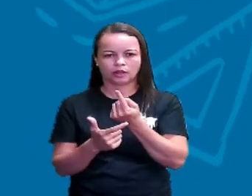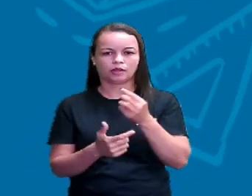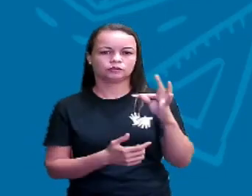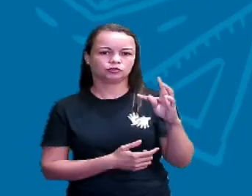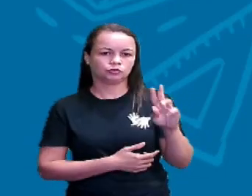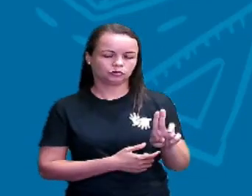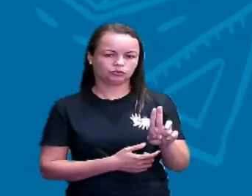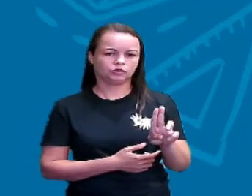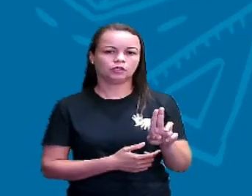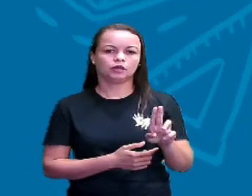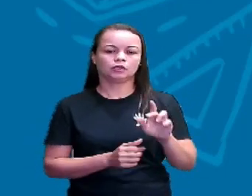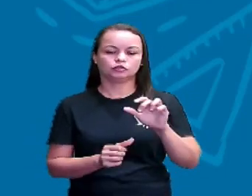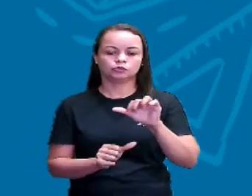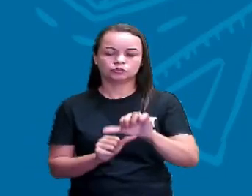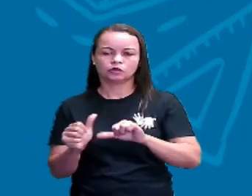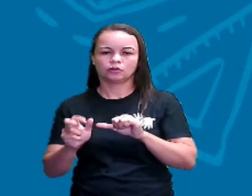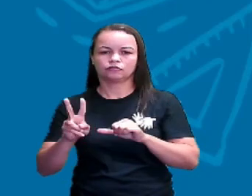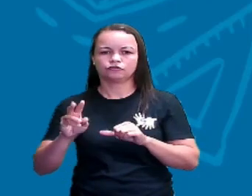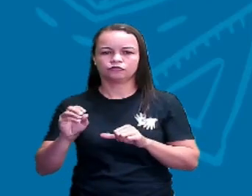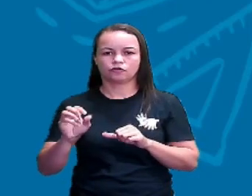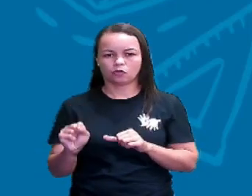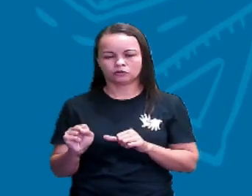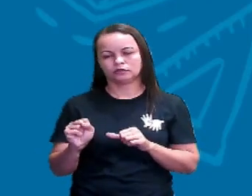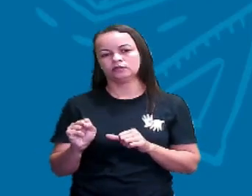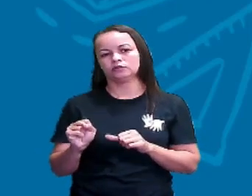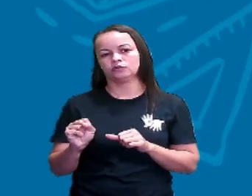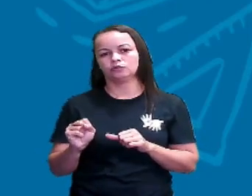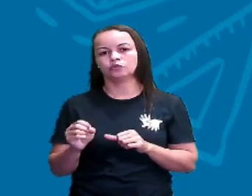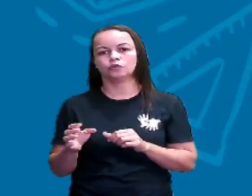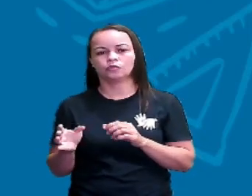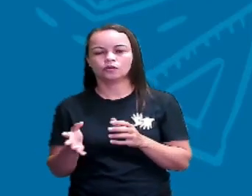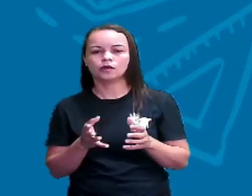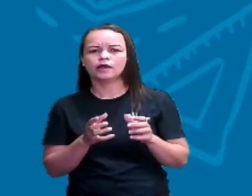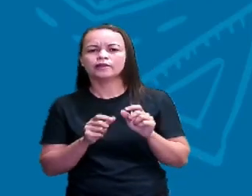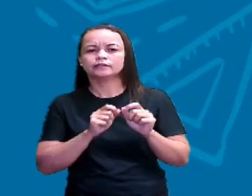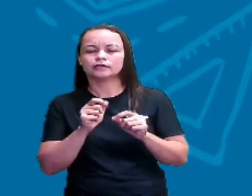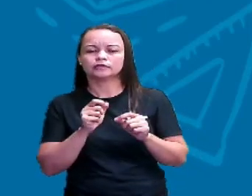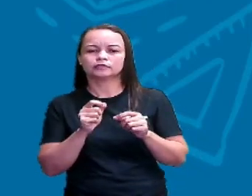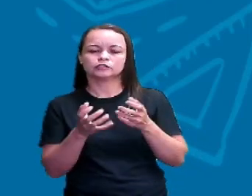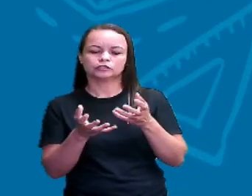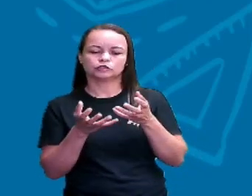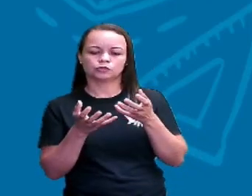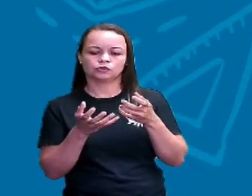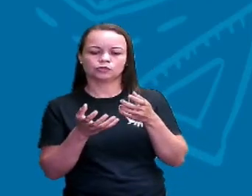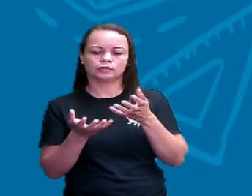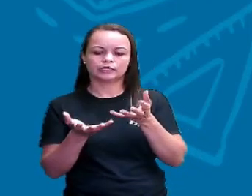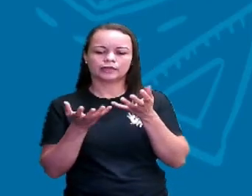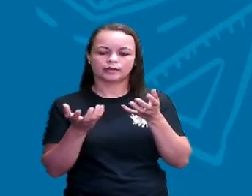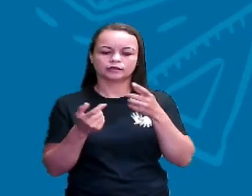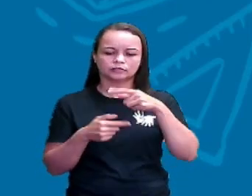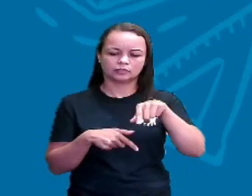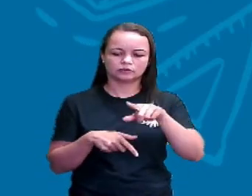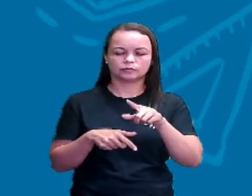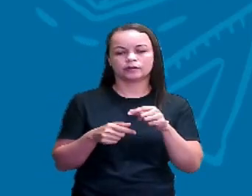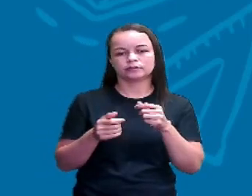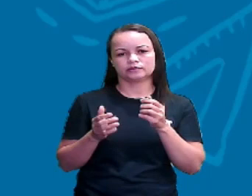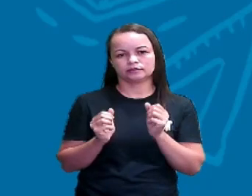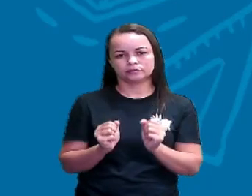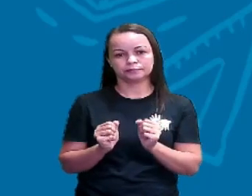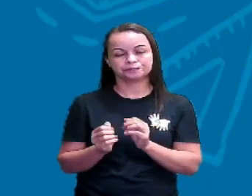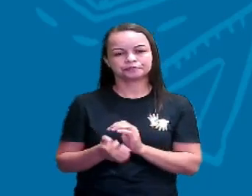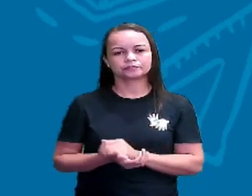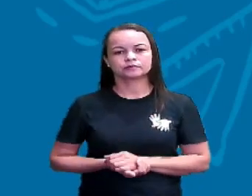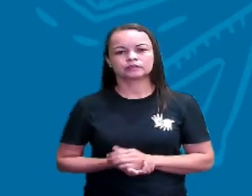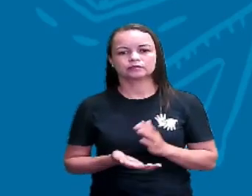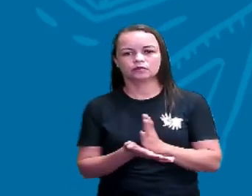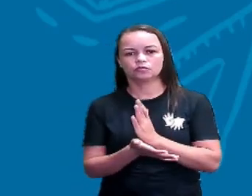lugar do vos e do usted. Se tu quieres, lo puedes hacer. Então, o que é que a gente aprende com isso? Que em